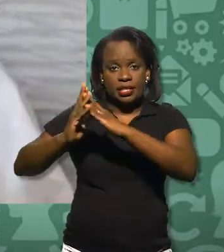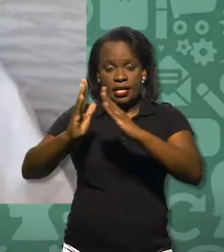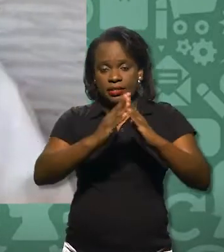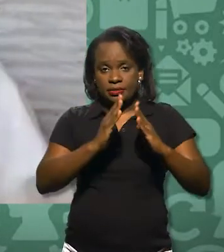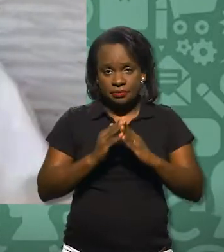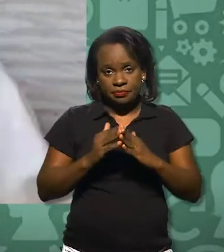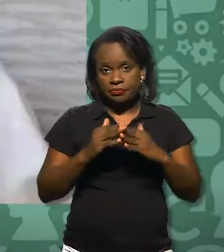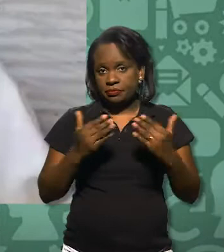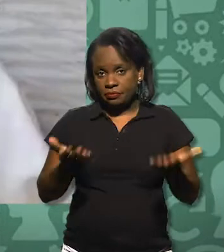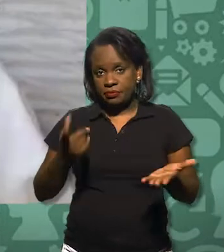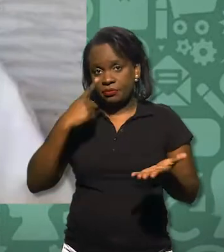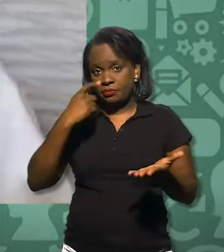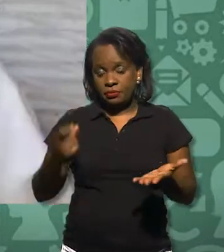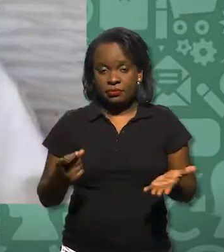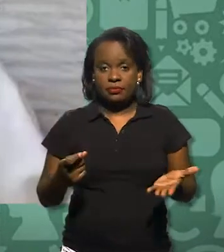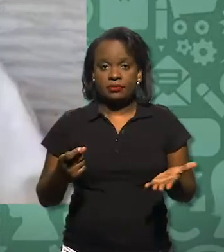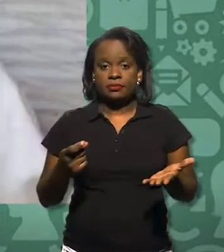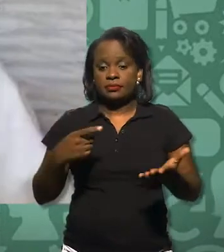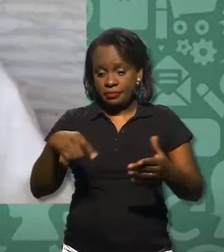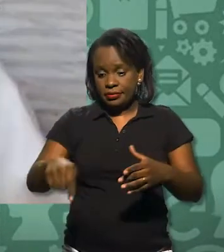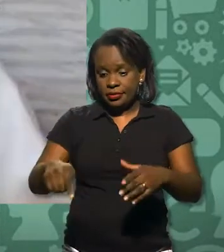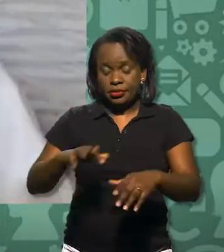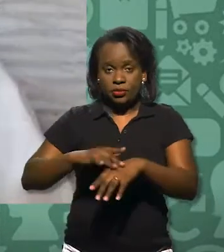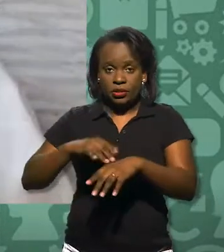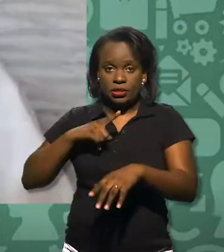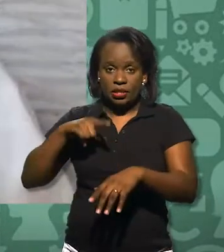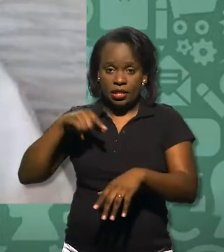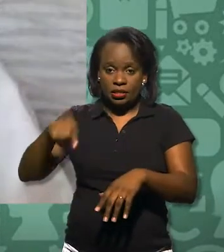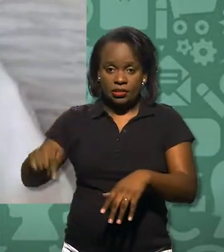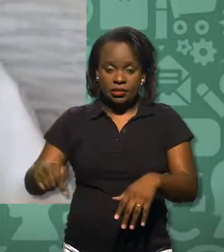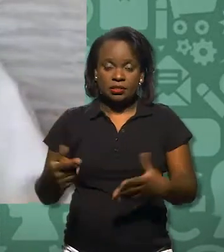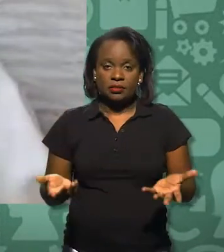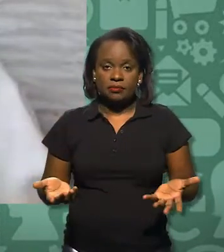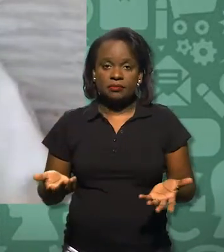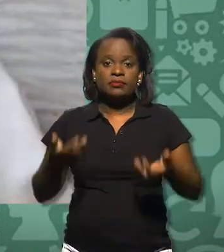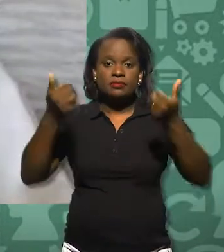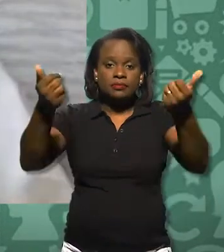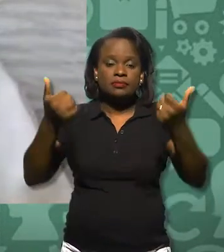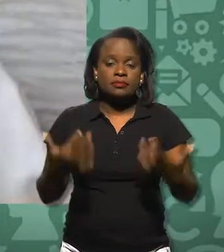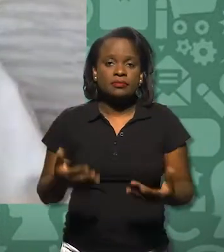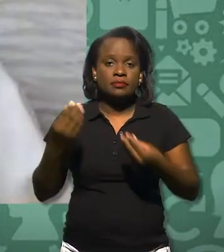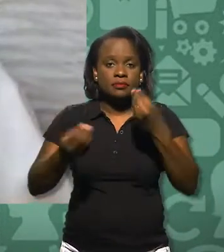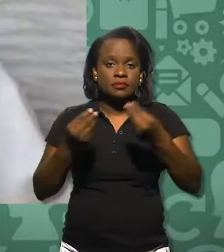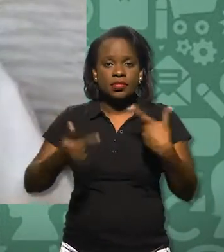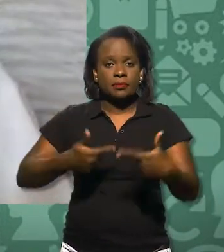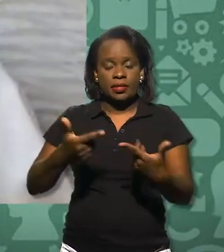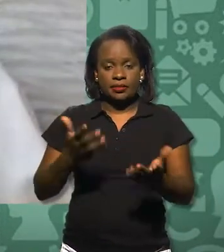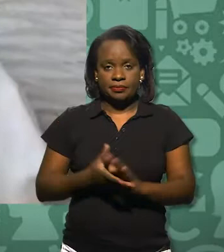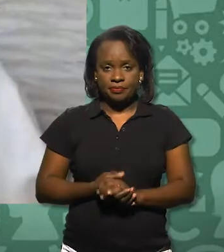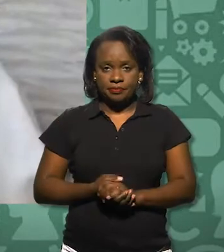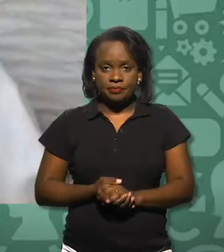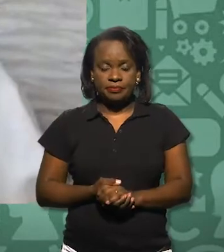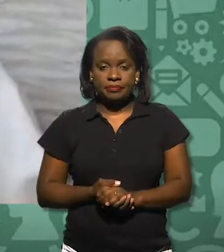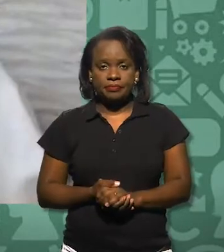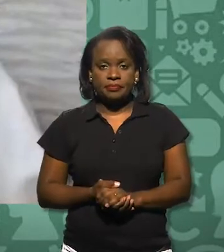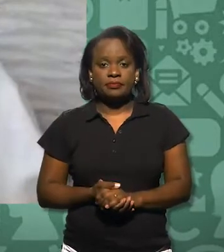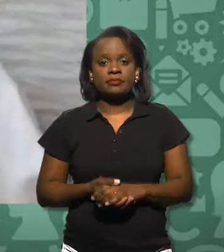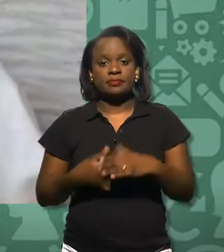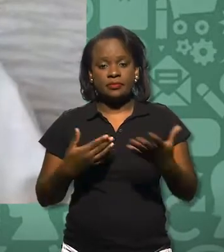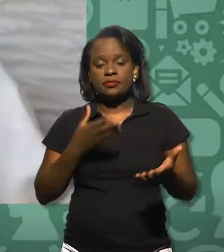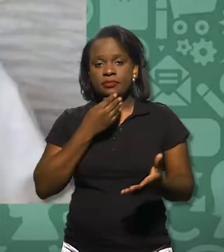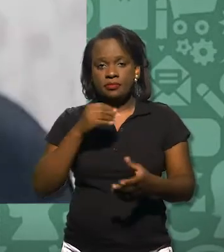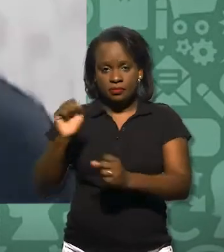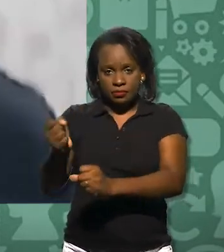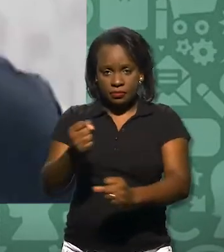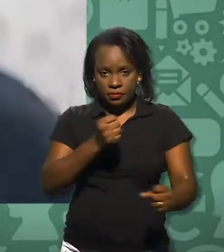doentes em casa, ou seja, o lixo está infectado também, né? Conta um pouquinho como é que está sendo feito esse trabalho.